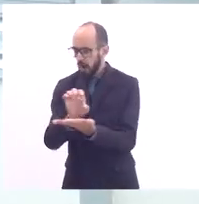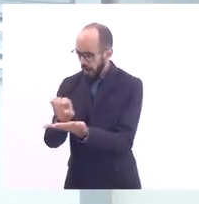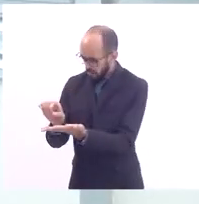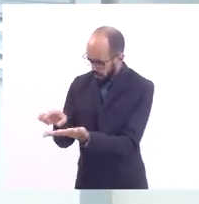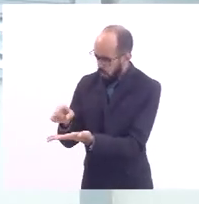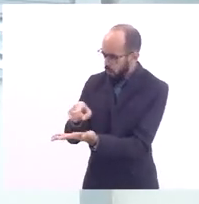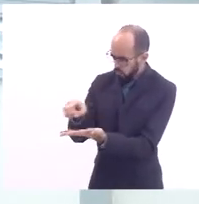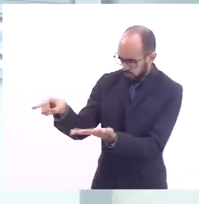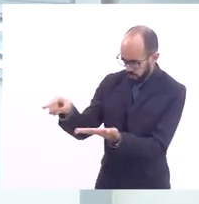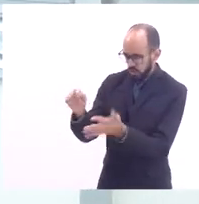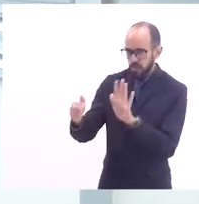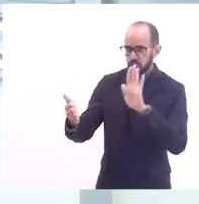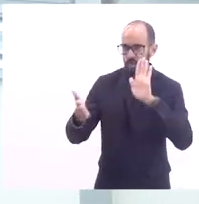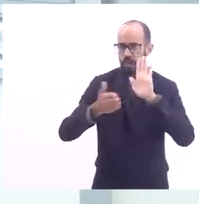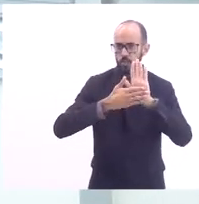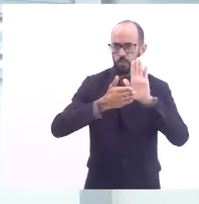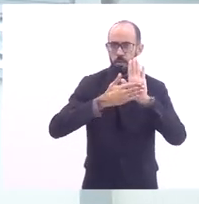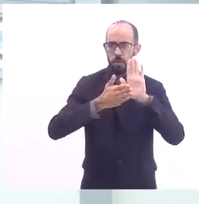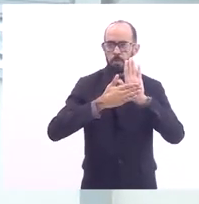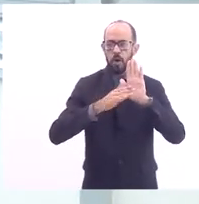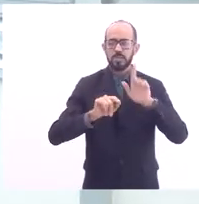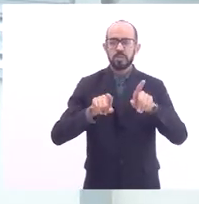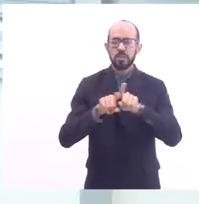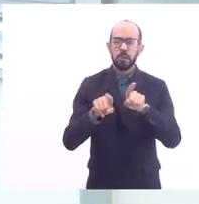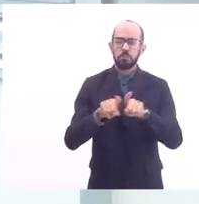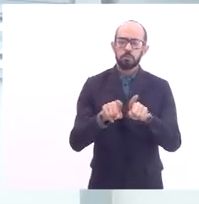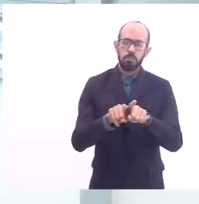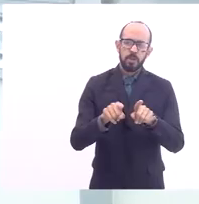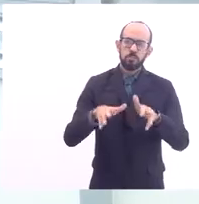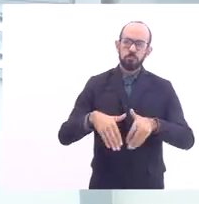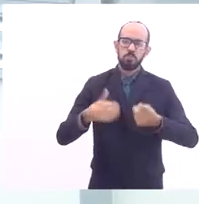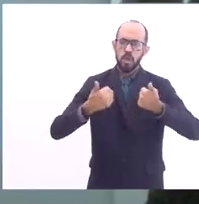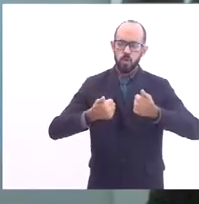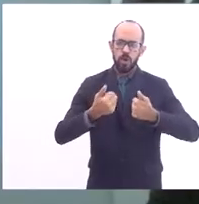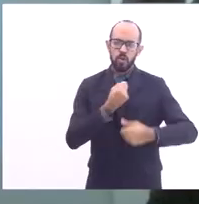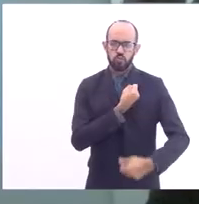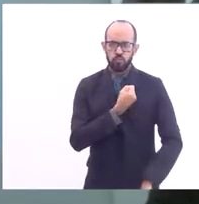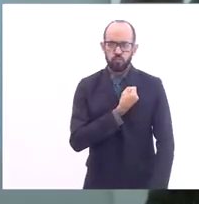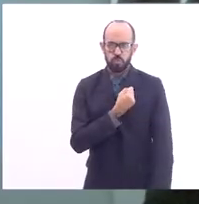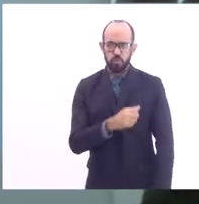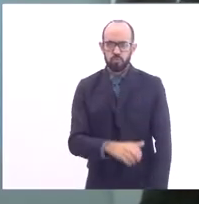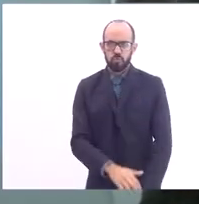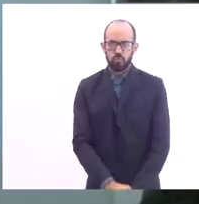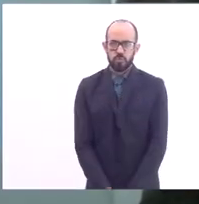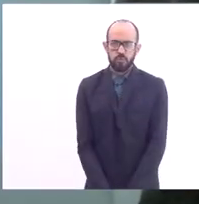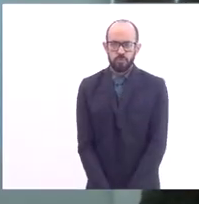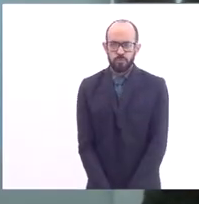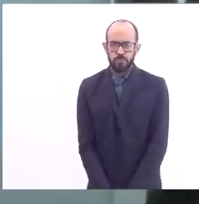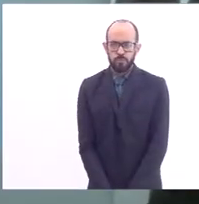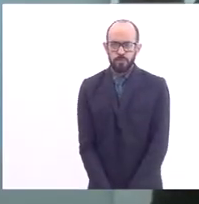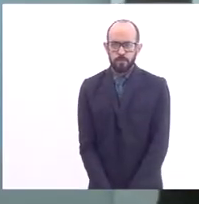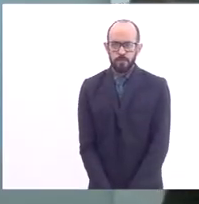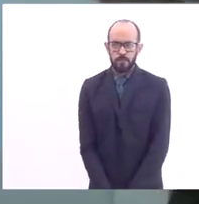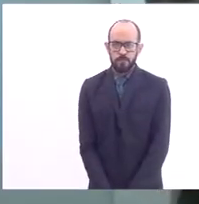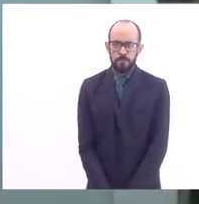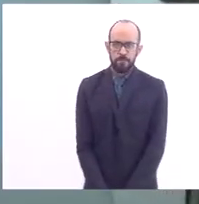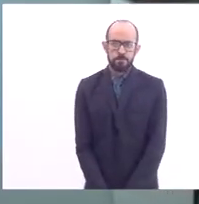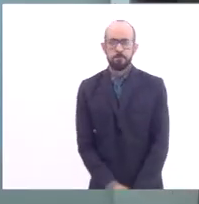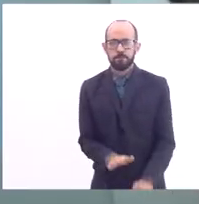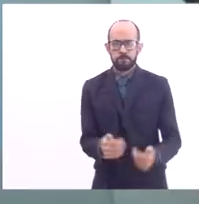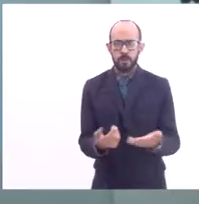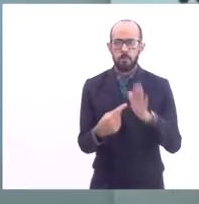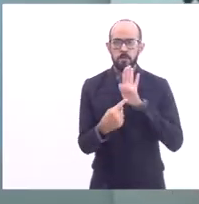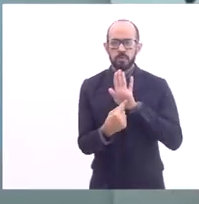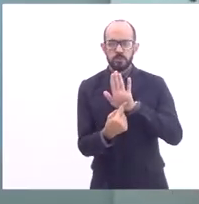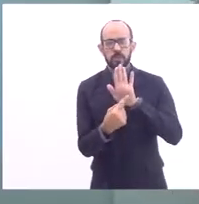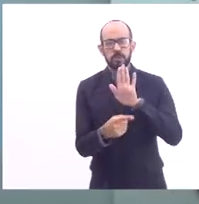o compromisso, né, de trabalhar fortemente e melhorar ainda mais esses indicadores. Pode passar, por favor. Aqui é só trazendo, né,